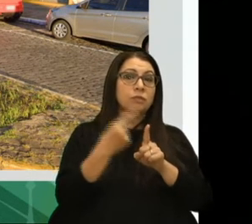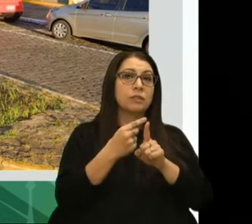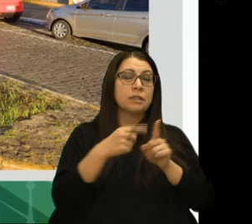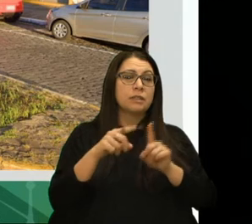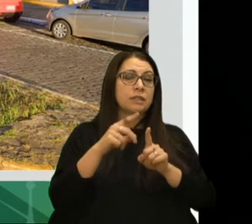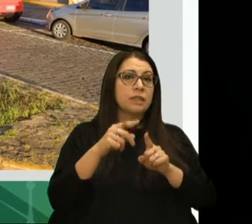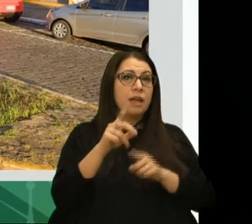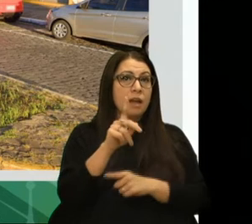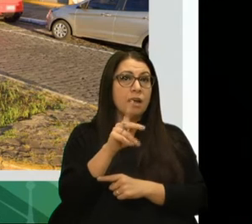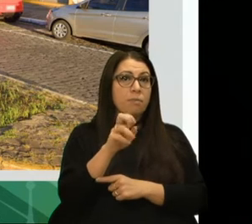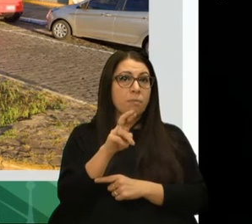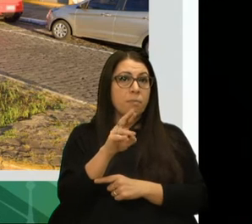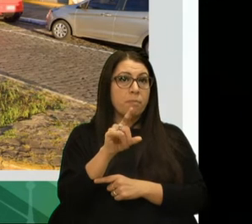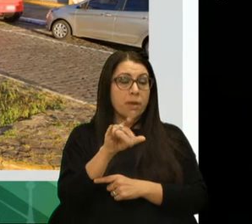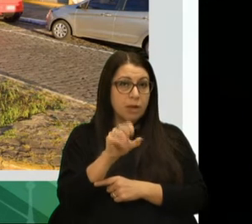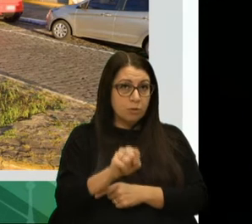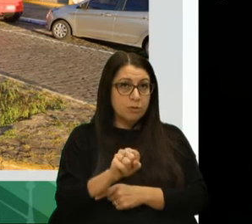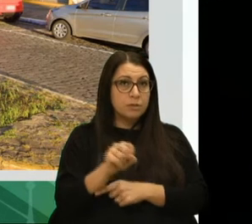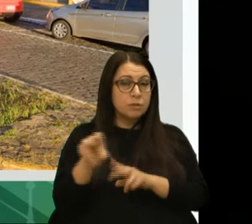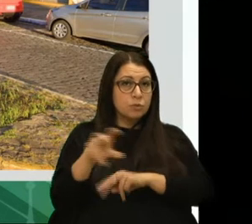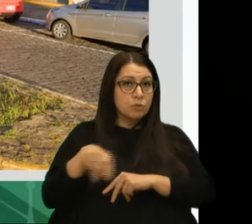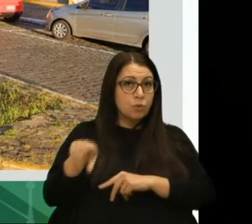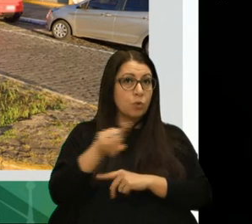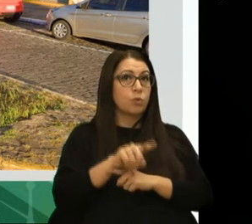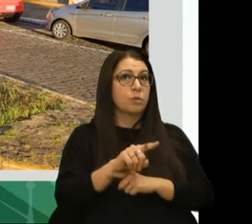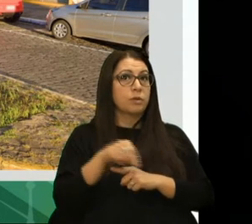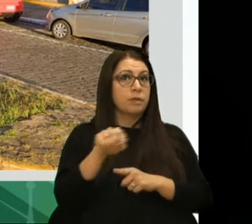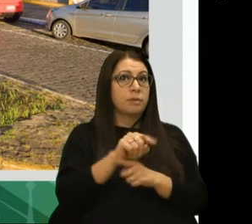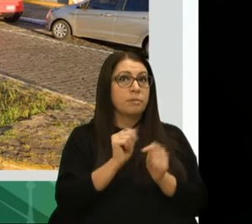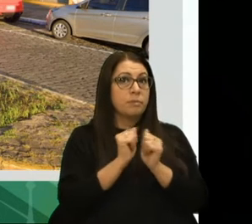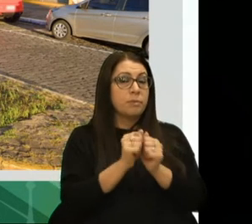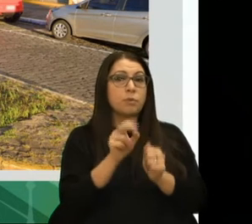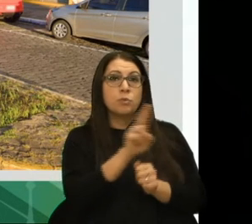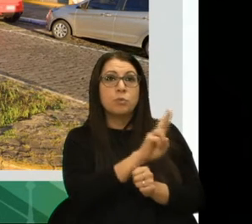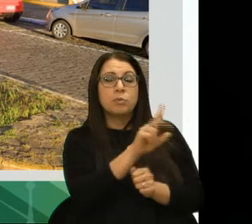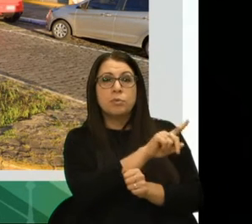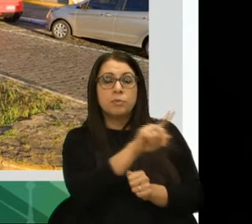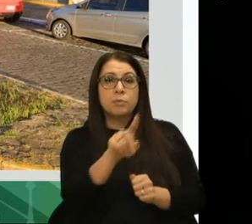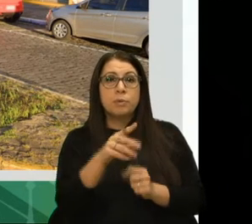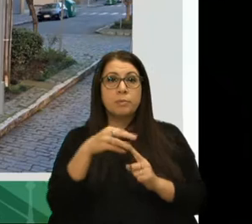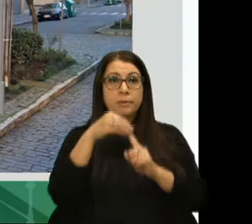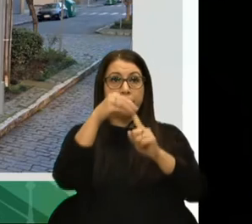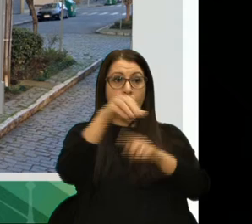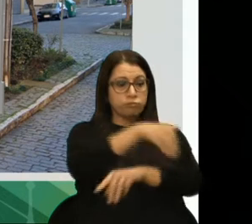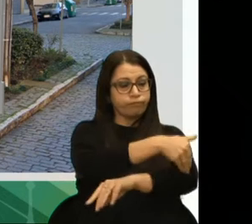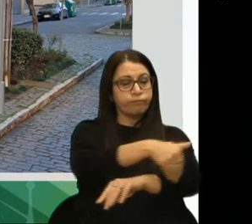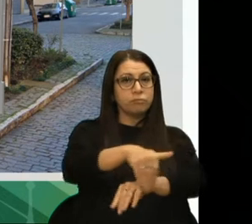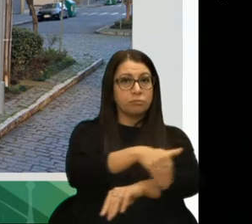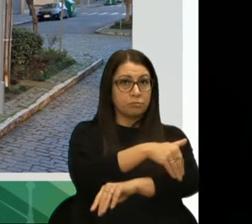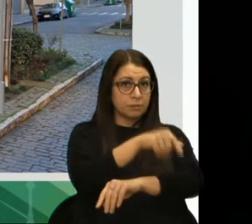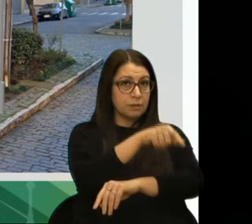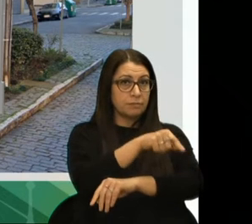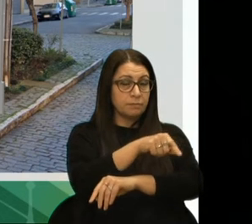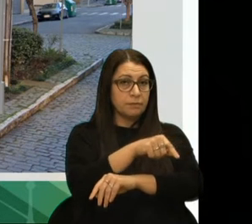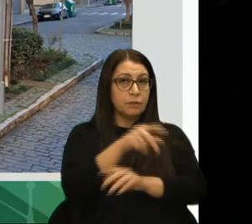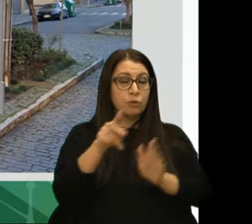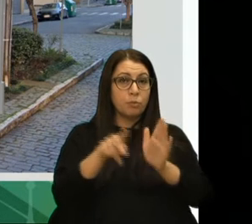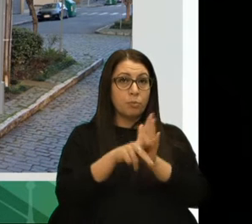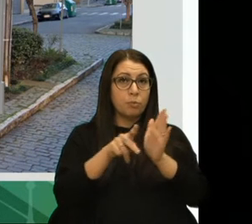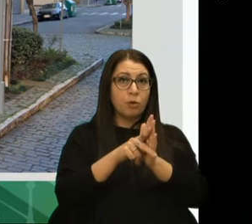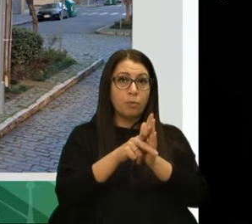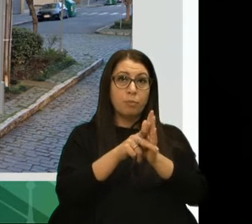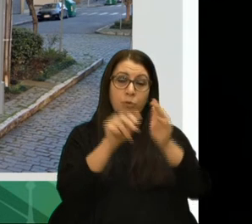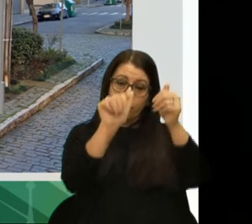pérola das colônias, vereadora Diló, foi presidente do Estado e dá nome à nossa principal via. O próprio